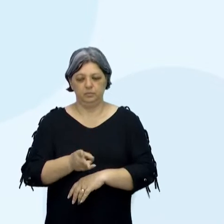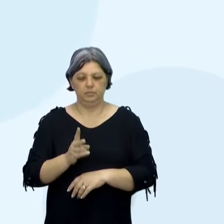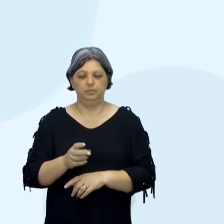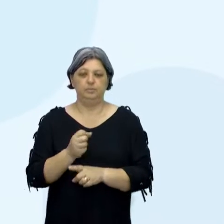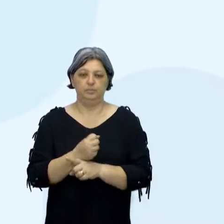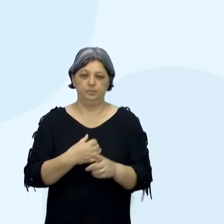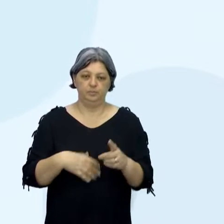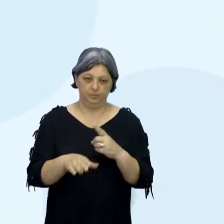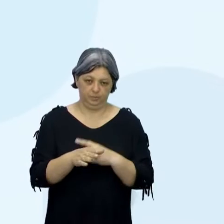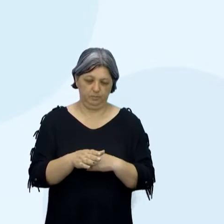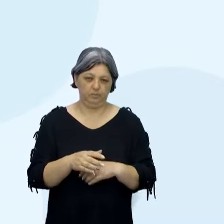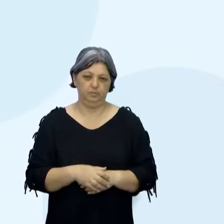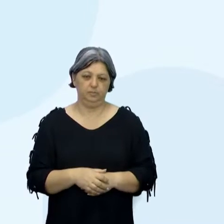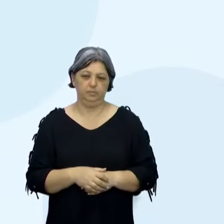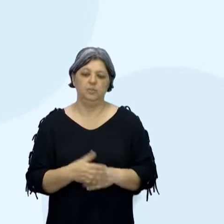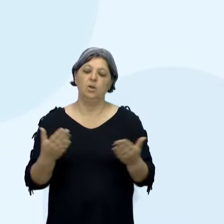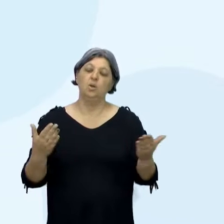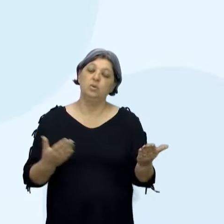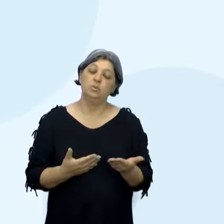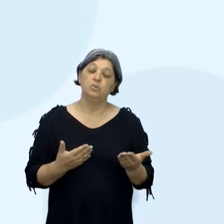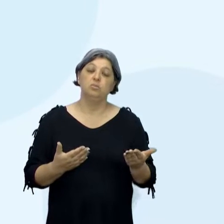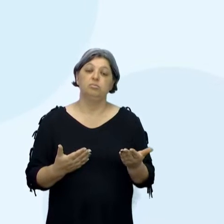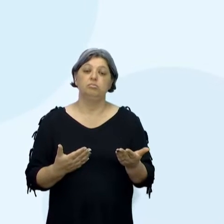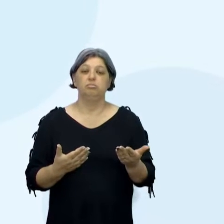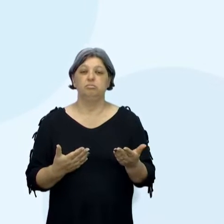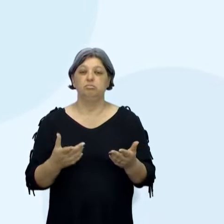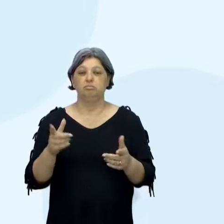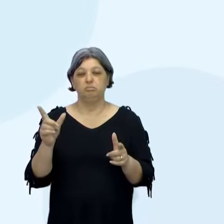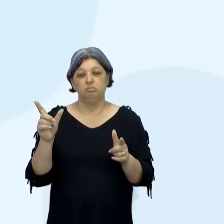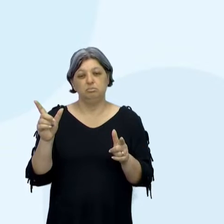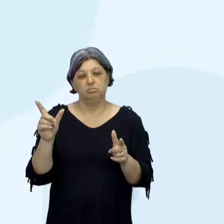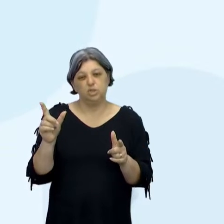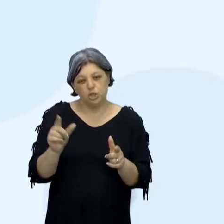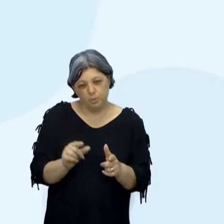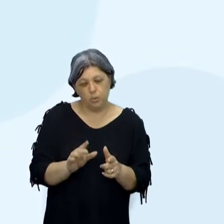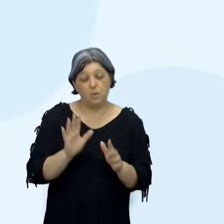hoje em dia, digamos que ele está mais ameno, mas ao mesmo tempo,